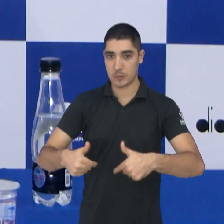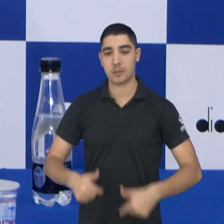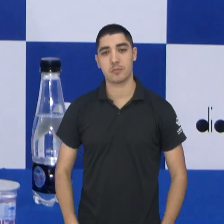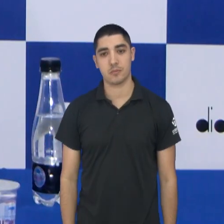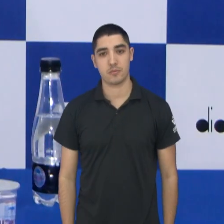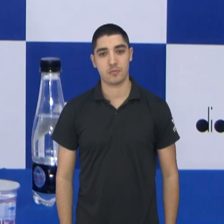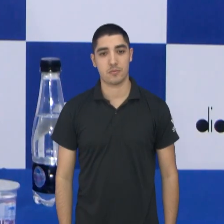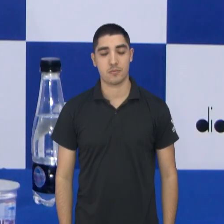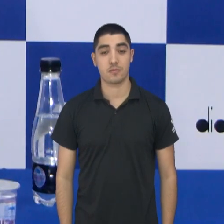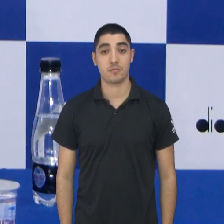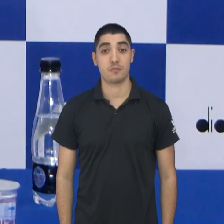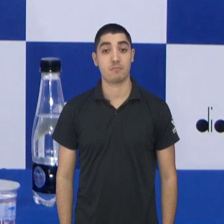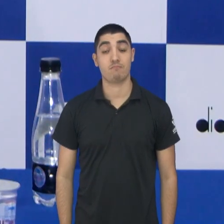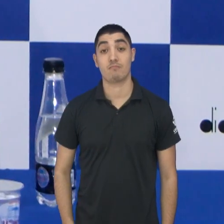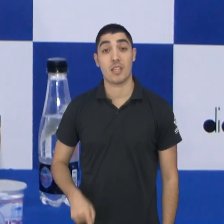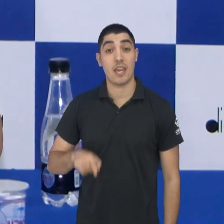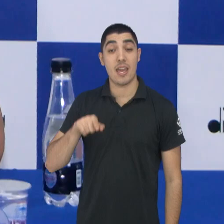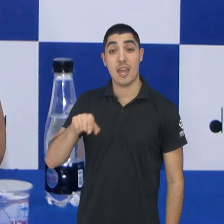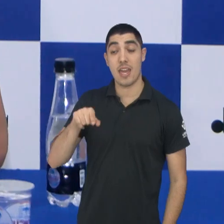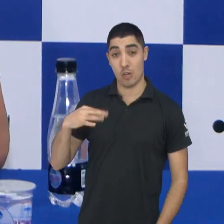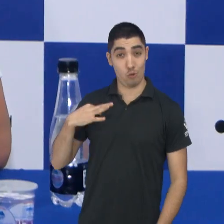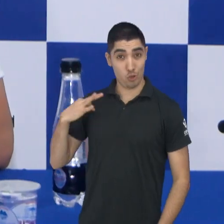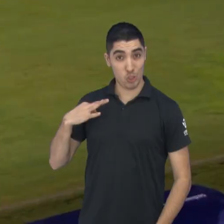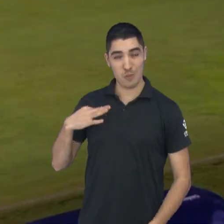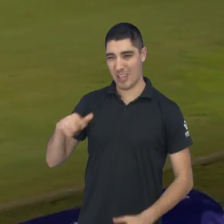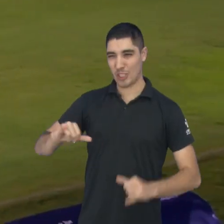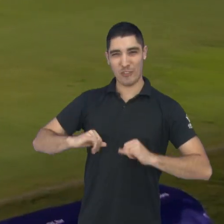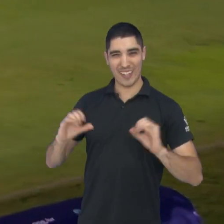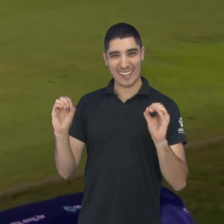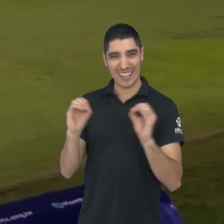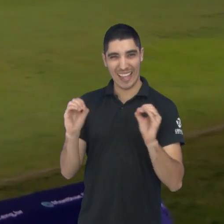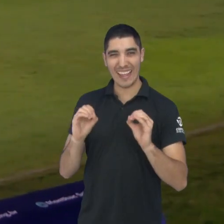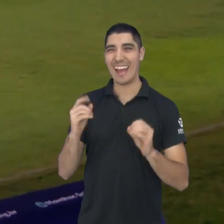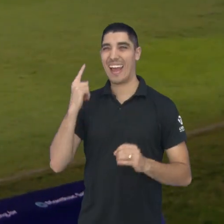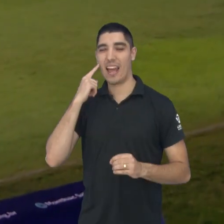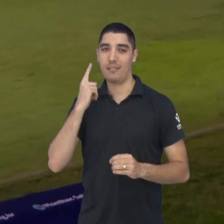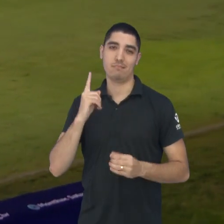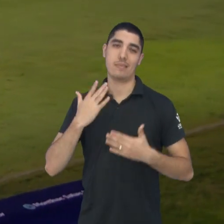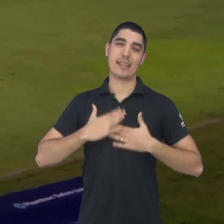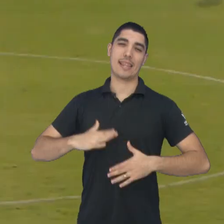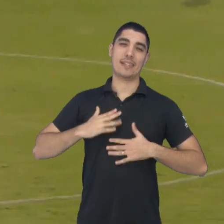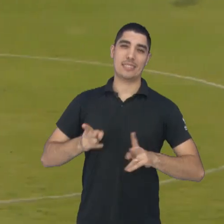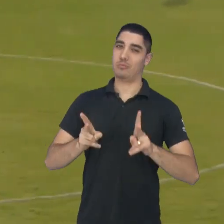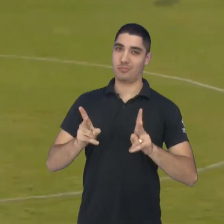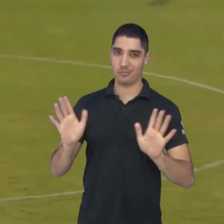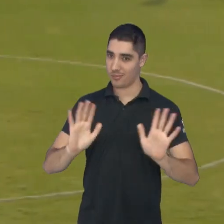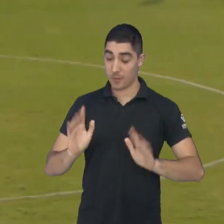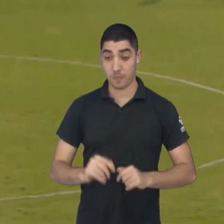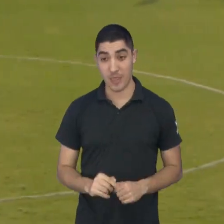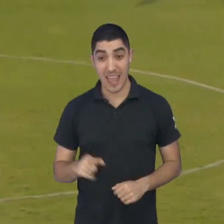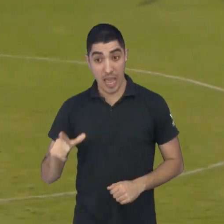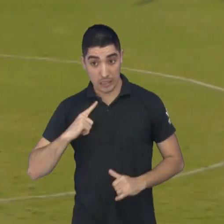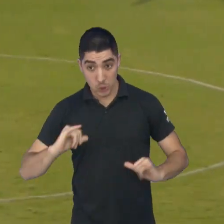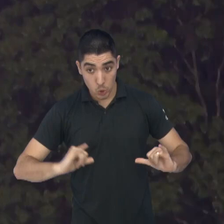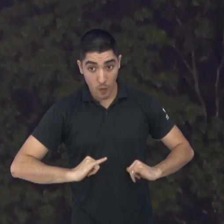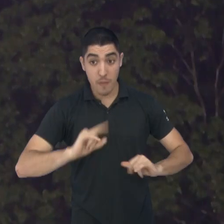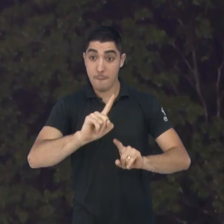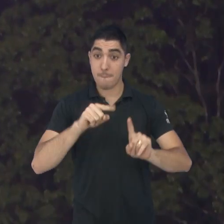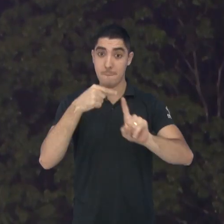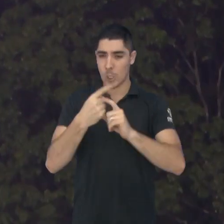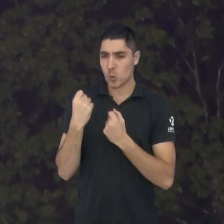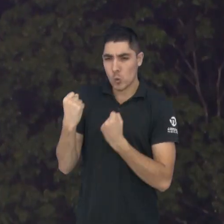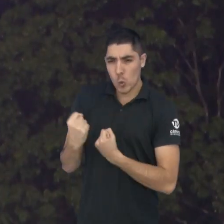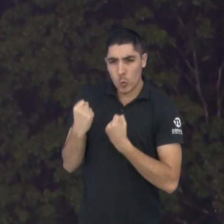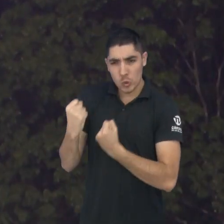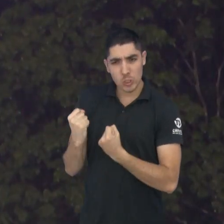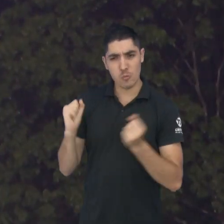não sofre e aí eu vou ficar tranquila. Mas em meio ao sofrimento tem também a empolgação da torcida.